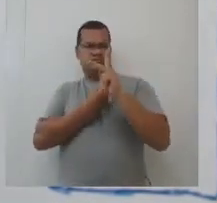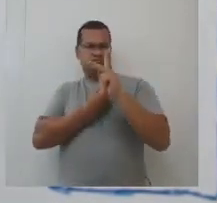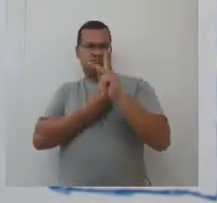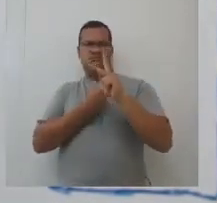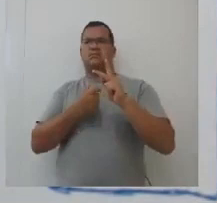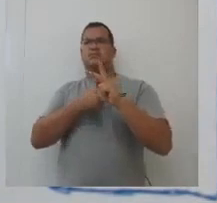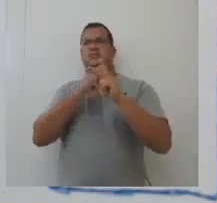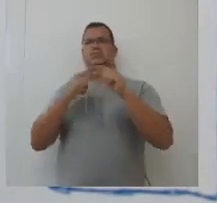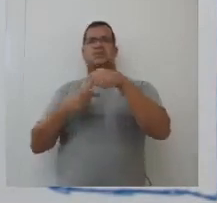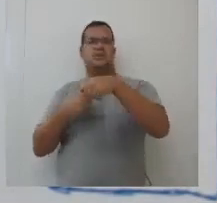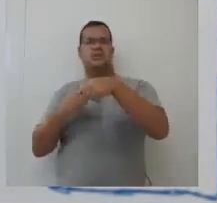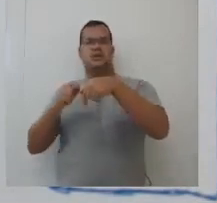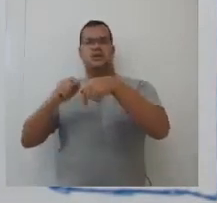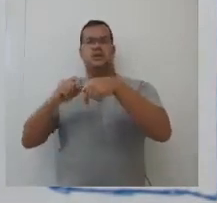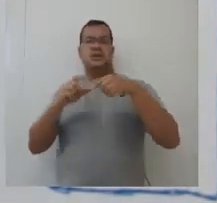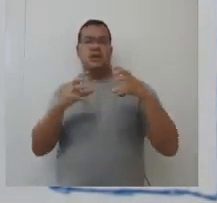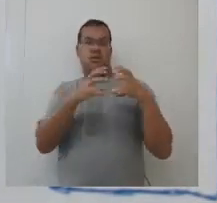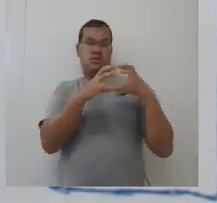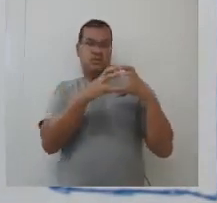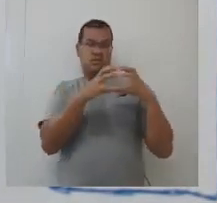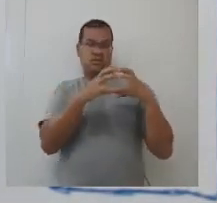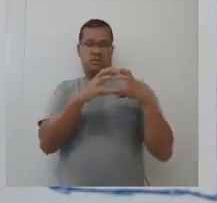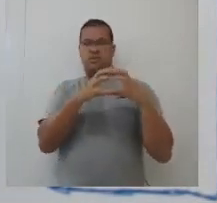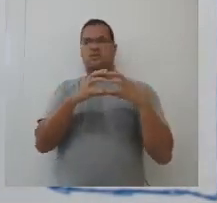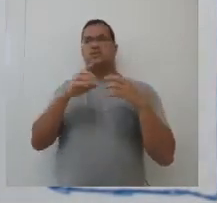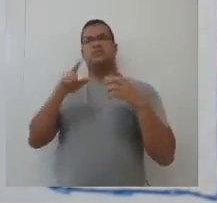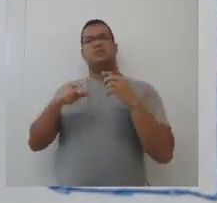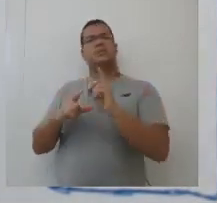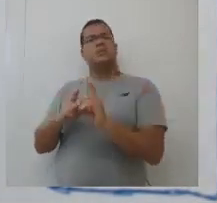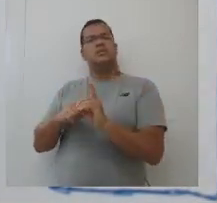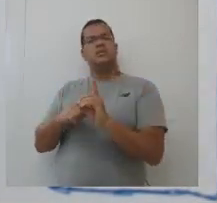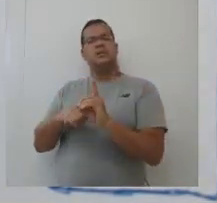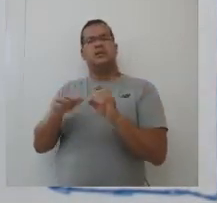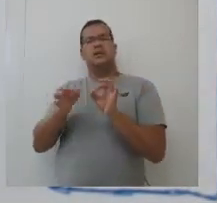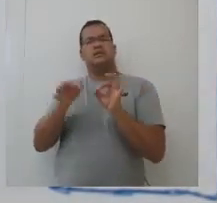distância. Grava isso, abençoados. E campo elétrico.